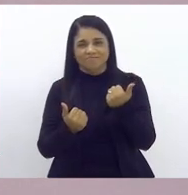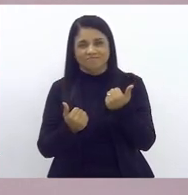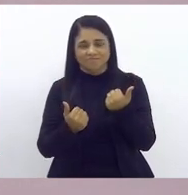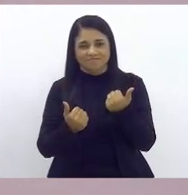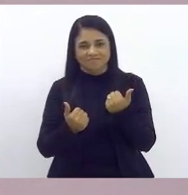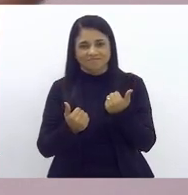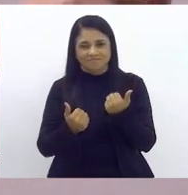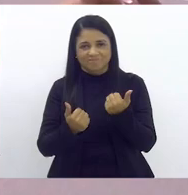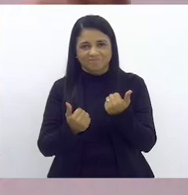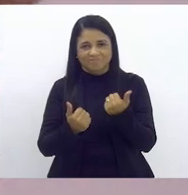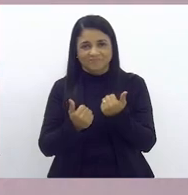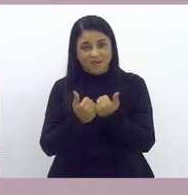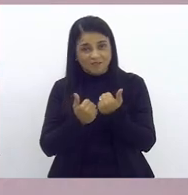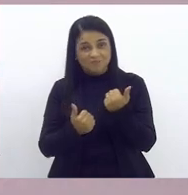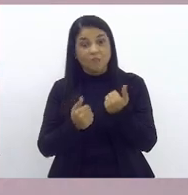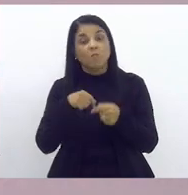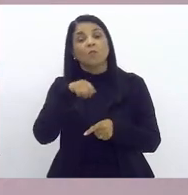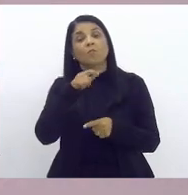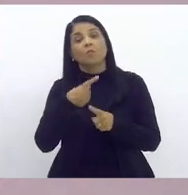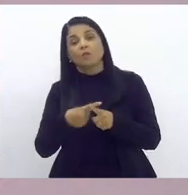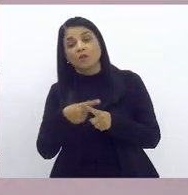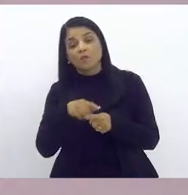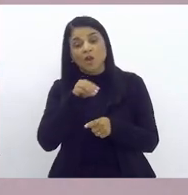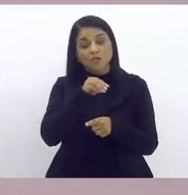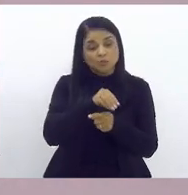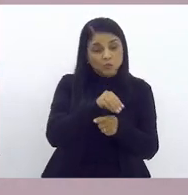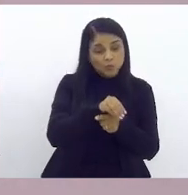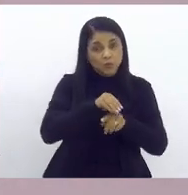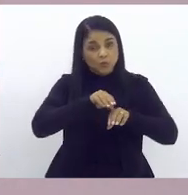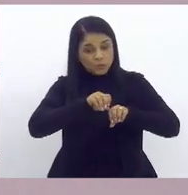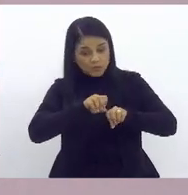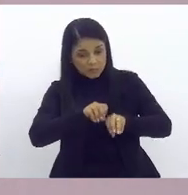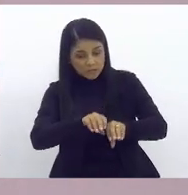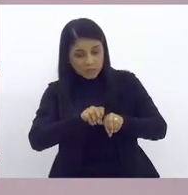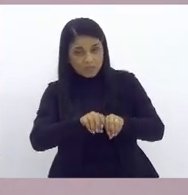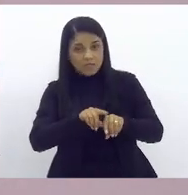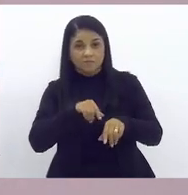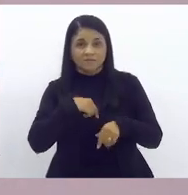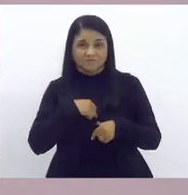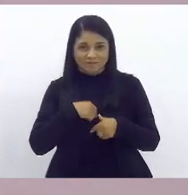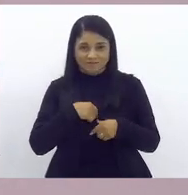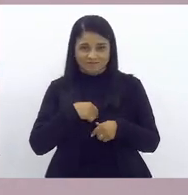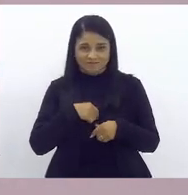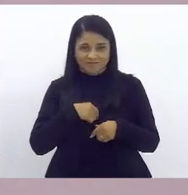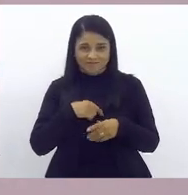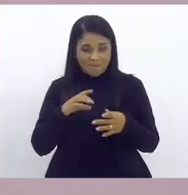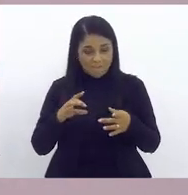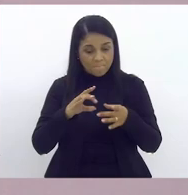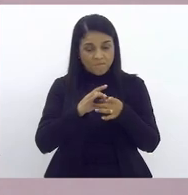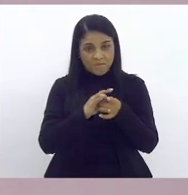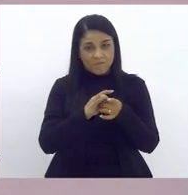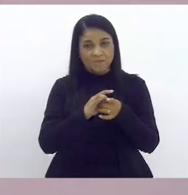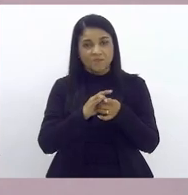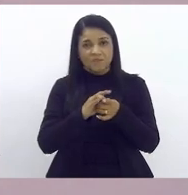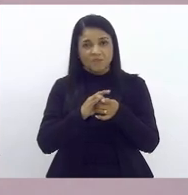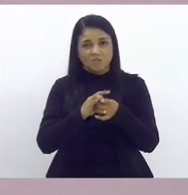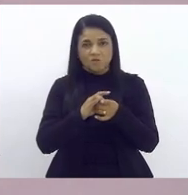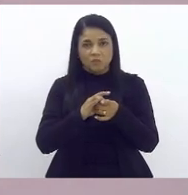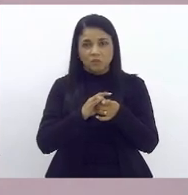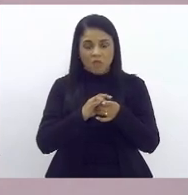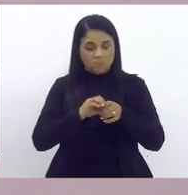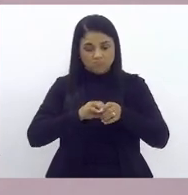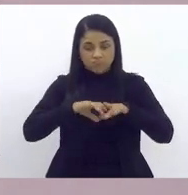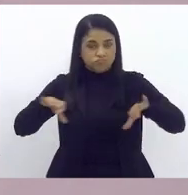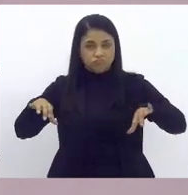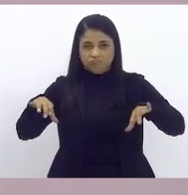quê? Porque elas cuidam. Elas ensinam também, porque não existe, não teve, tem essa dissociação cuidar,